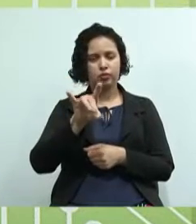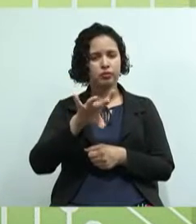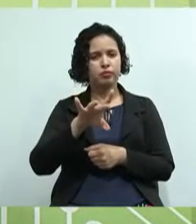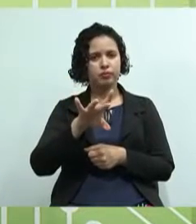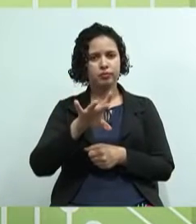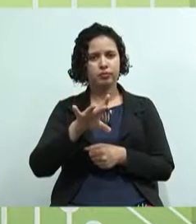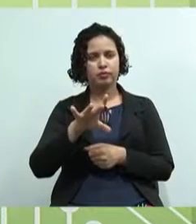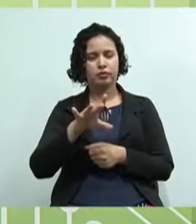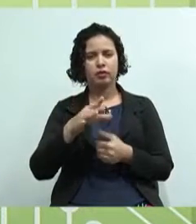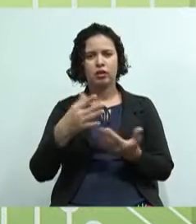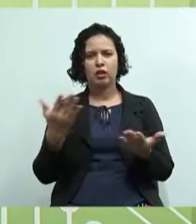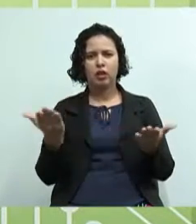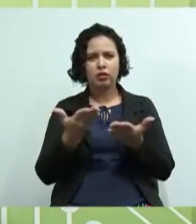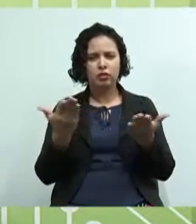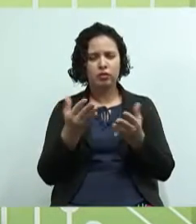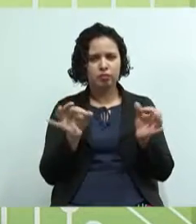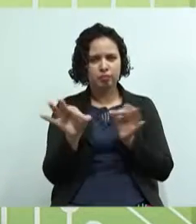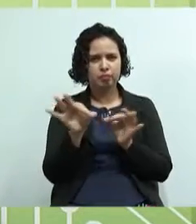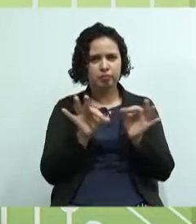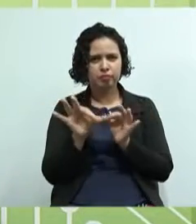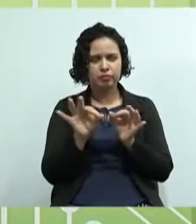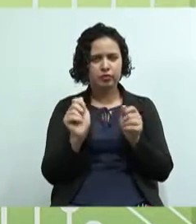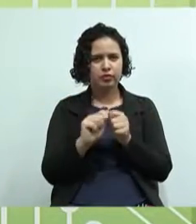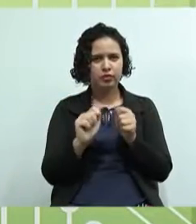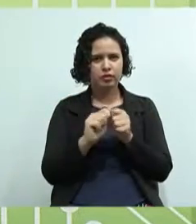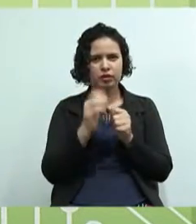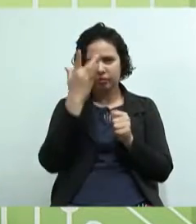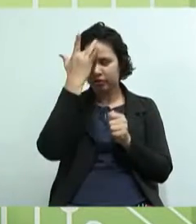verdade? Adianta você planejar hoje para executar